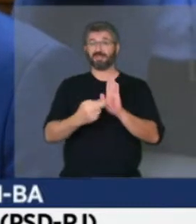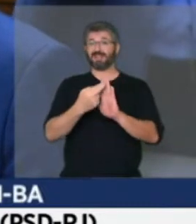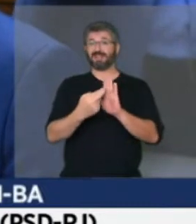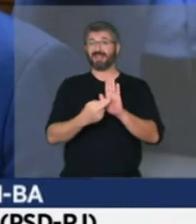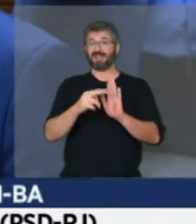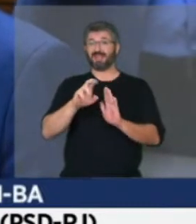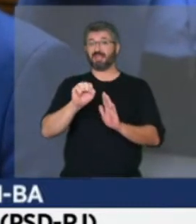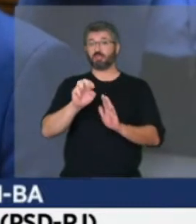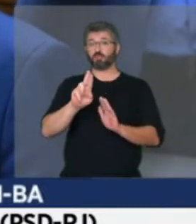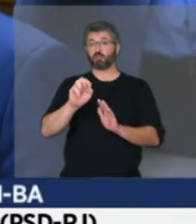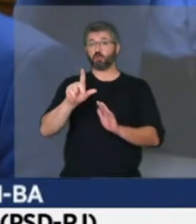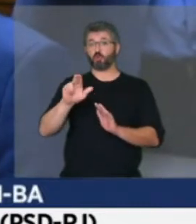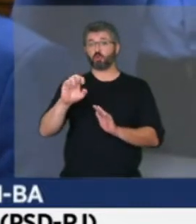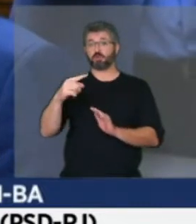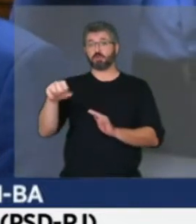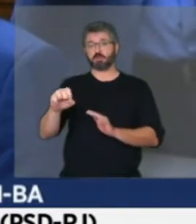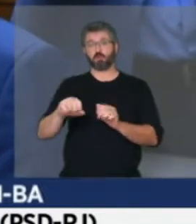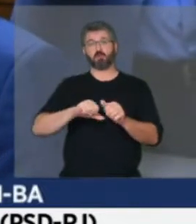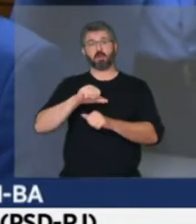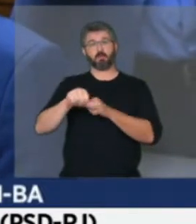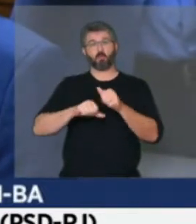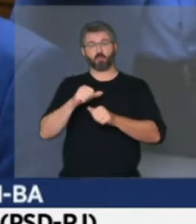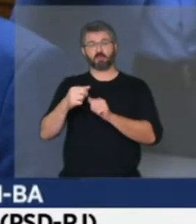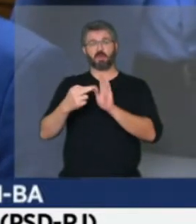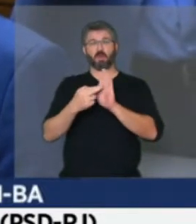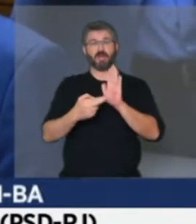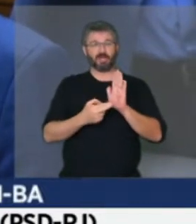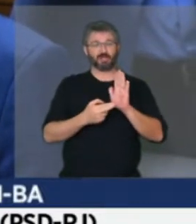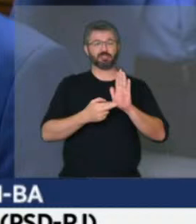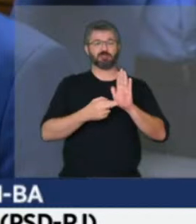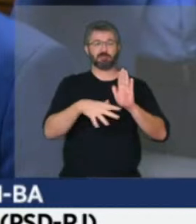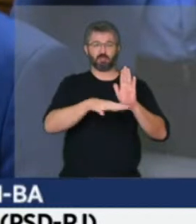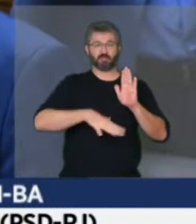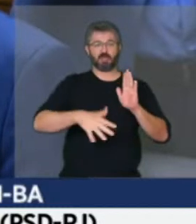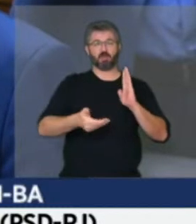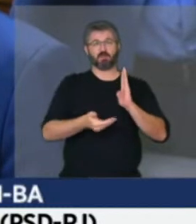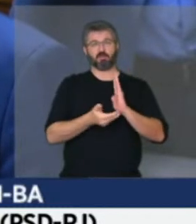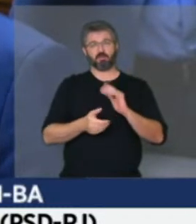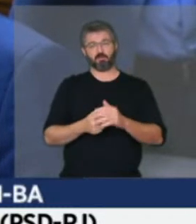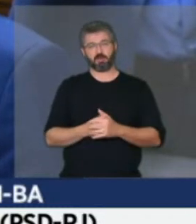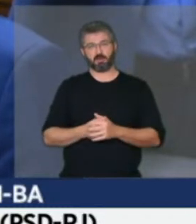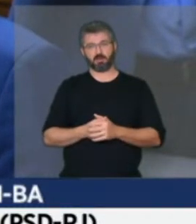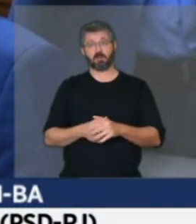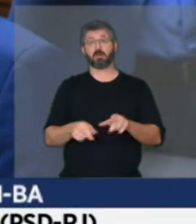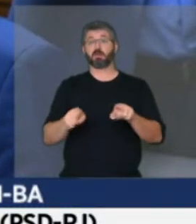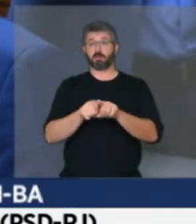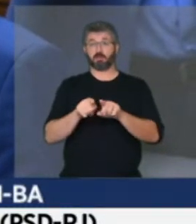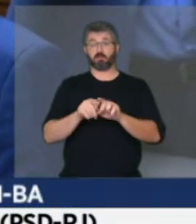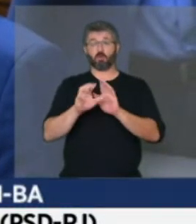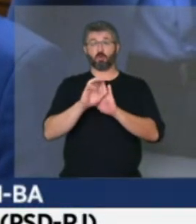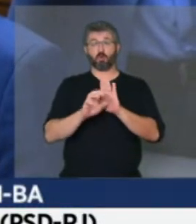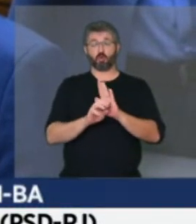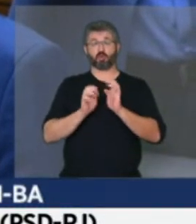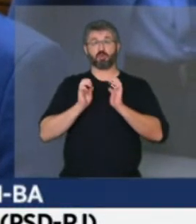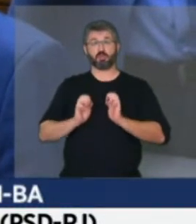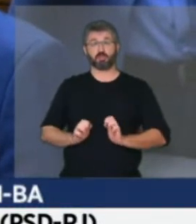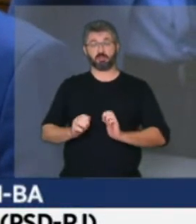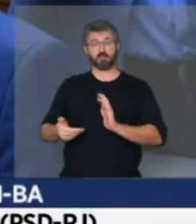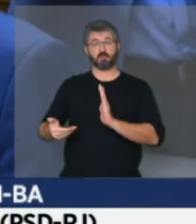resolução que altere o próprio regimento dessa casa, inclusive o Código de Ética e Decoro